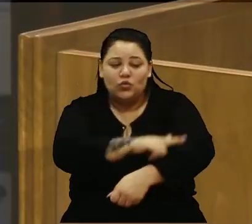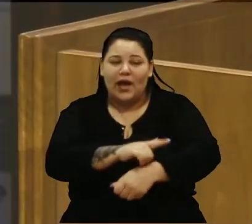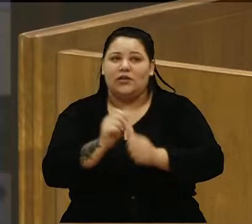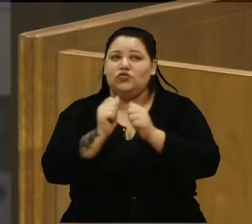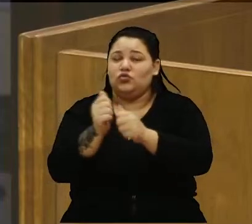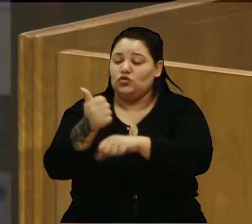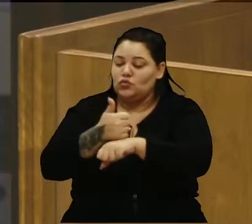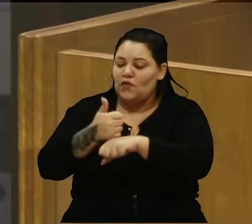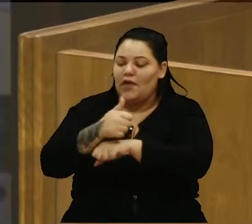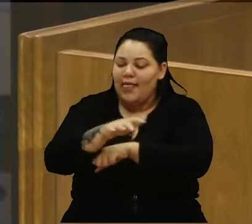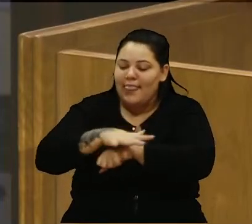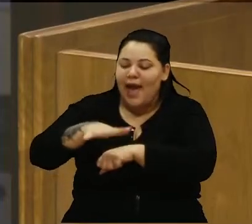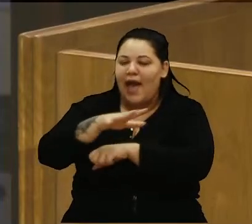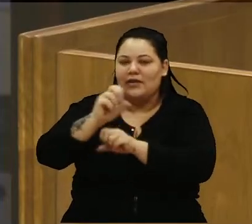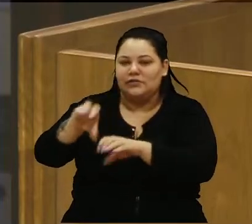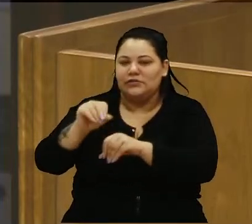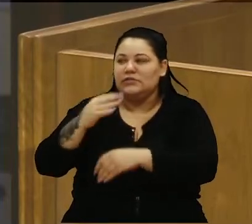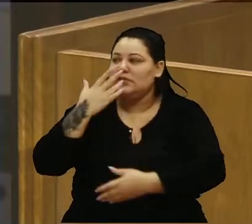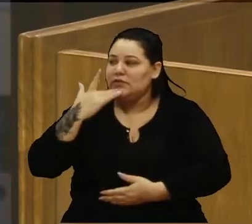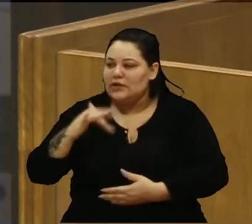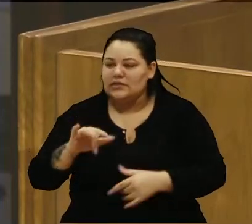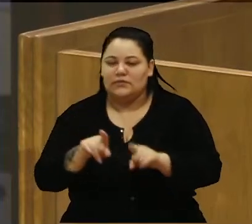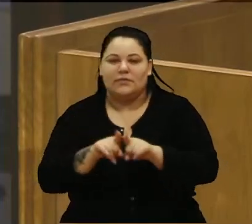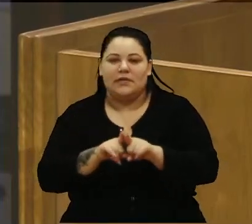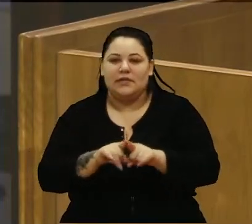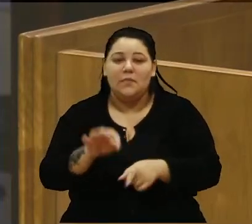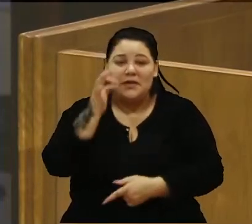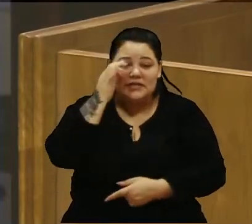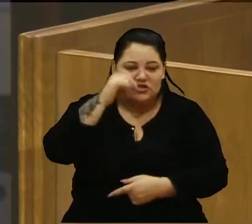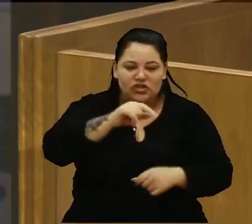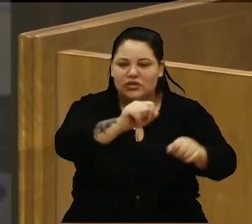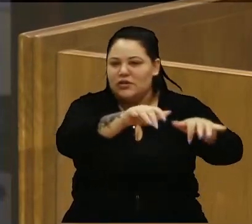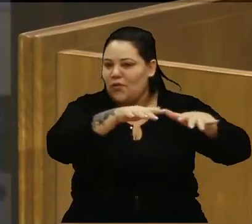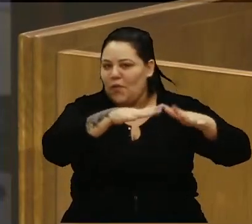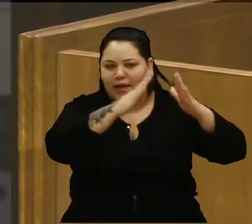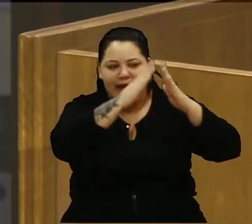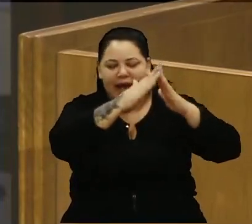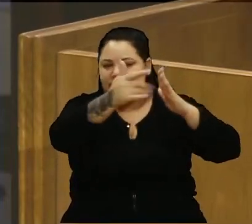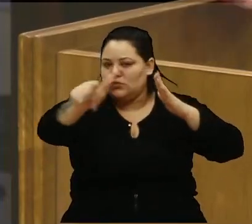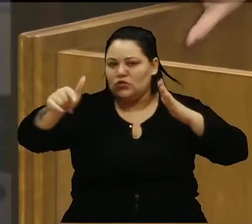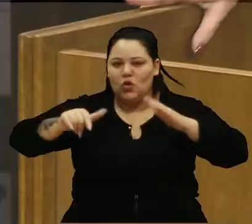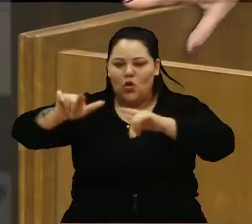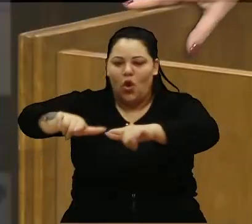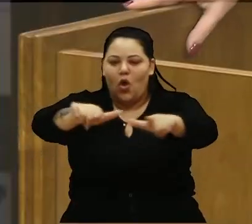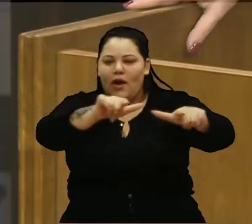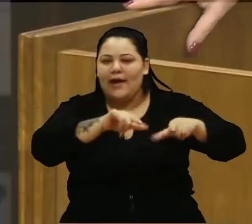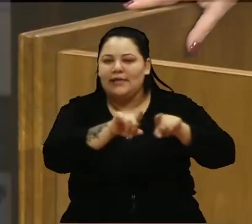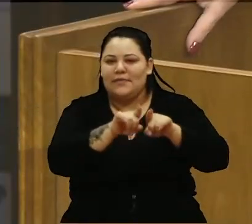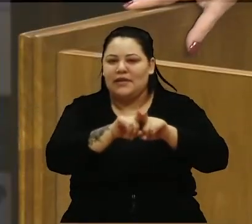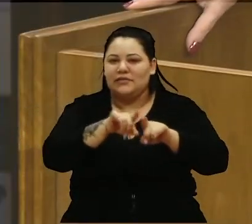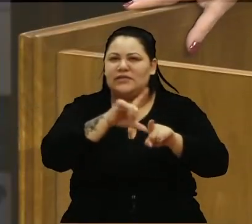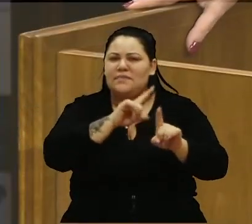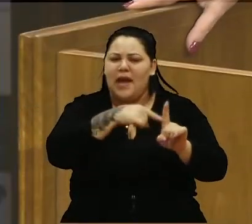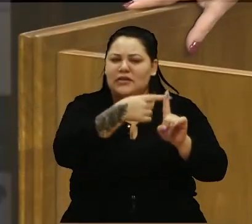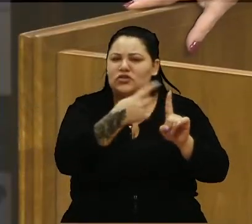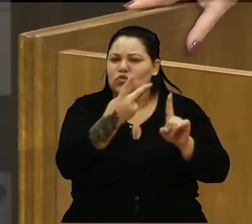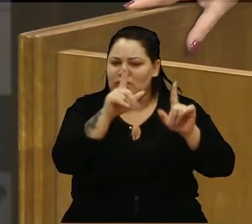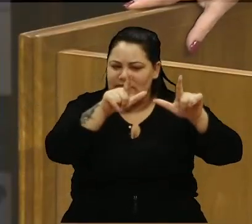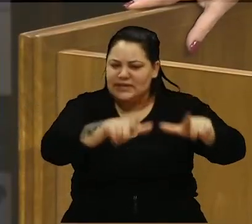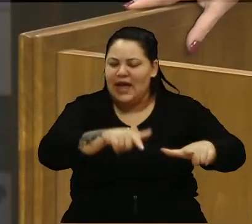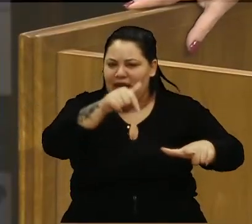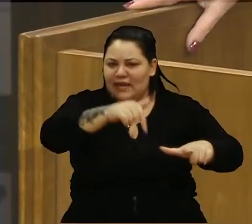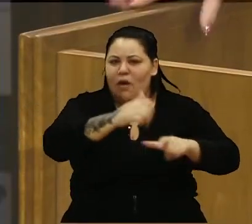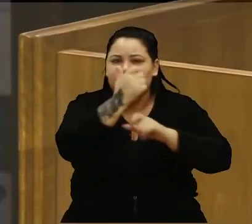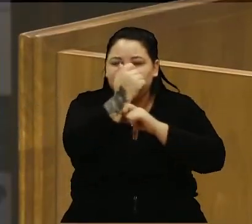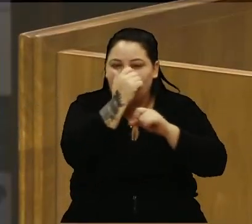profissionais da educação infantil que estão aqui ou que estão em casa ou nas outras salas, que tinham mais 2 salas aqui da Câmara